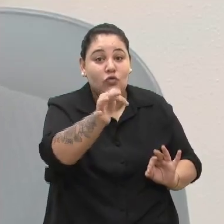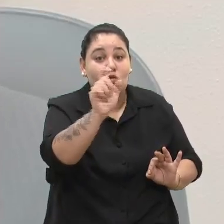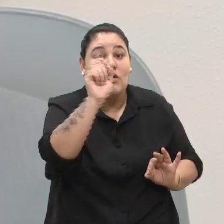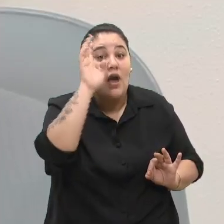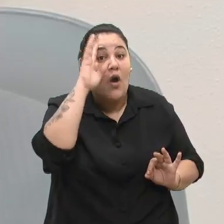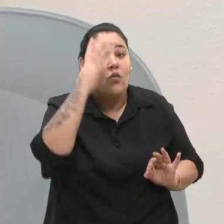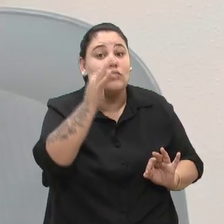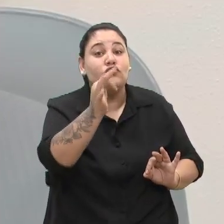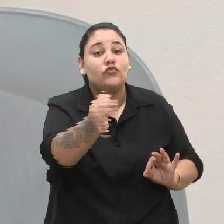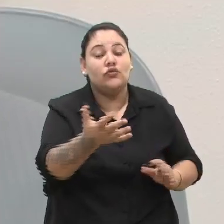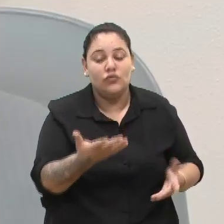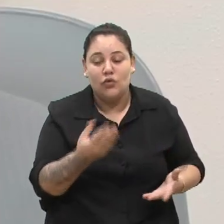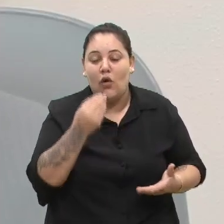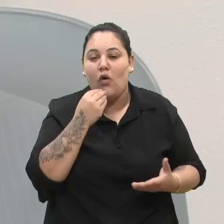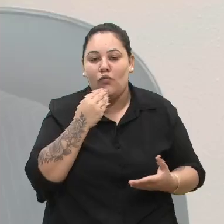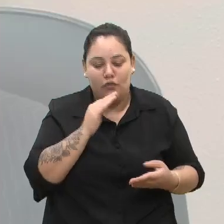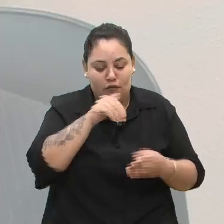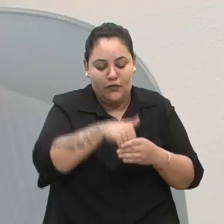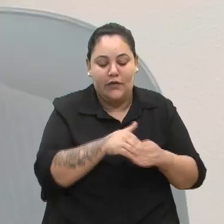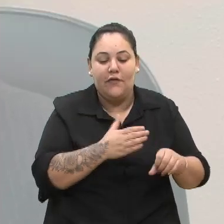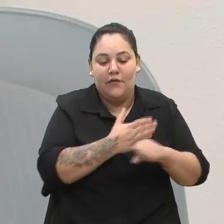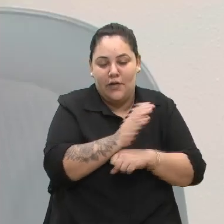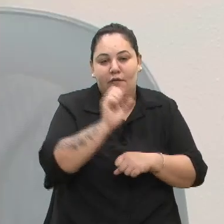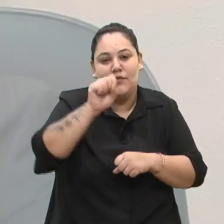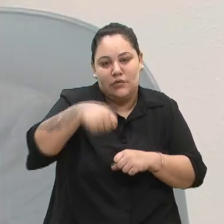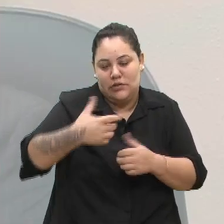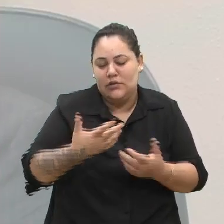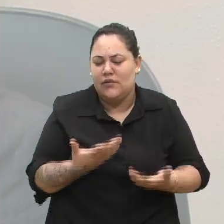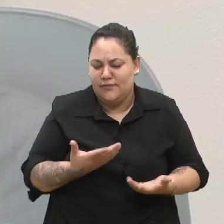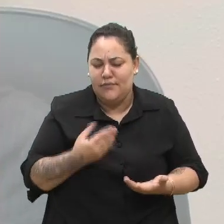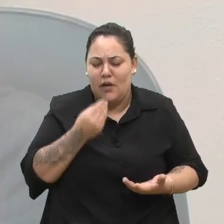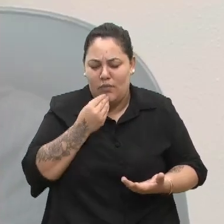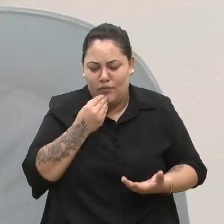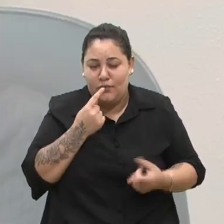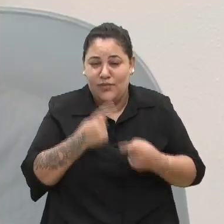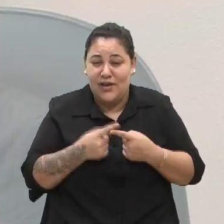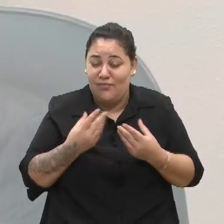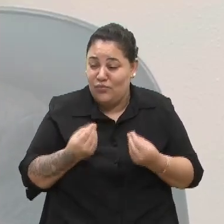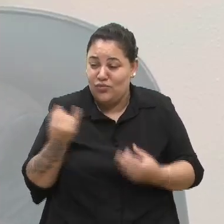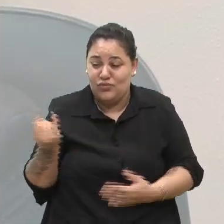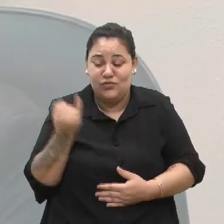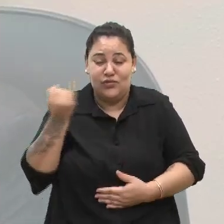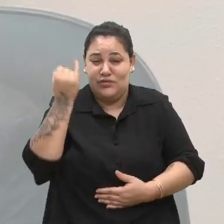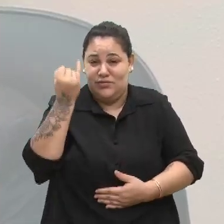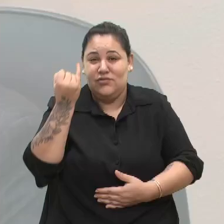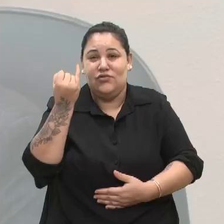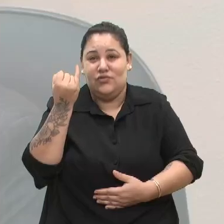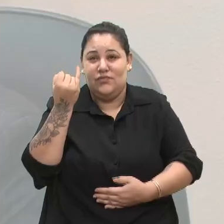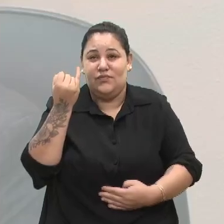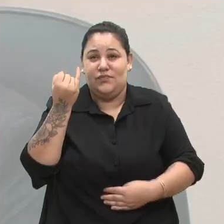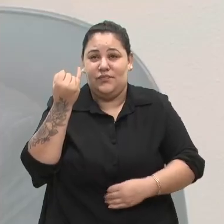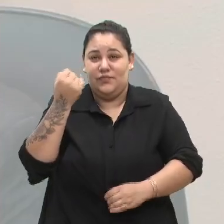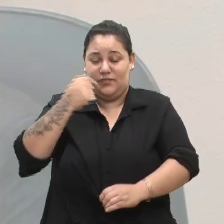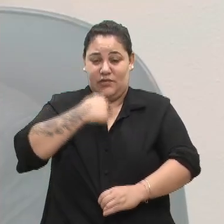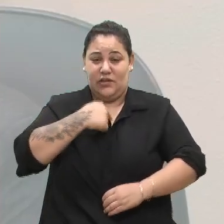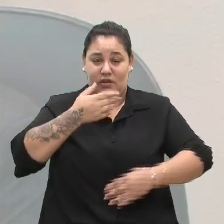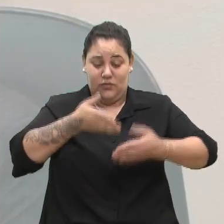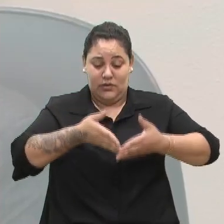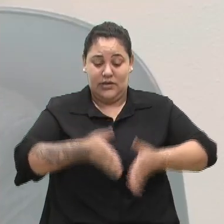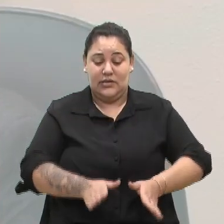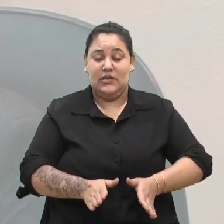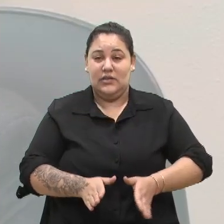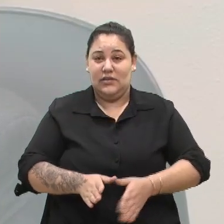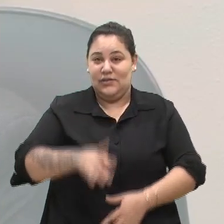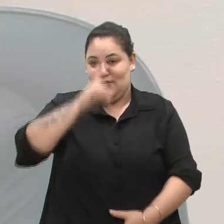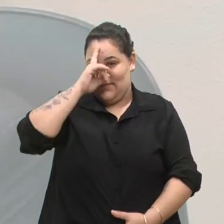E, obviamente, votarei favorável pela importância do processo. Nasci lá no antigo Hospital